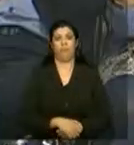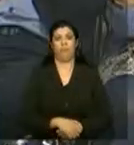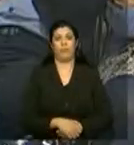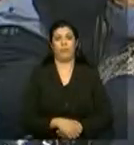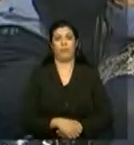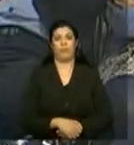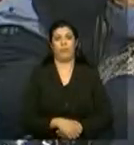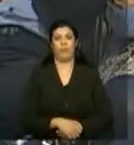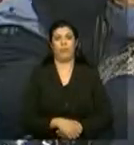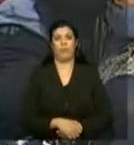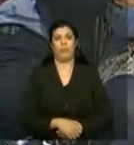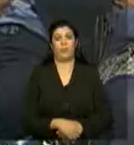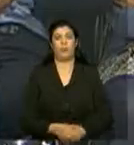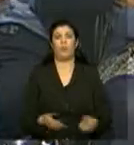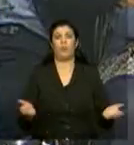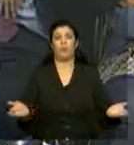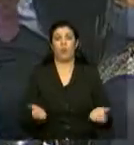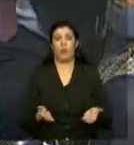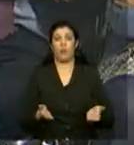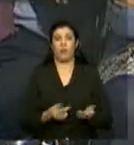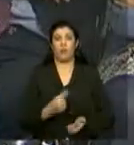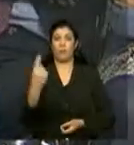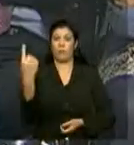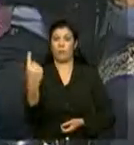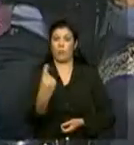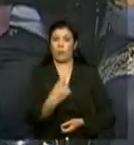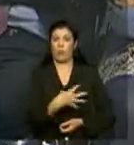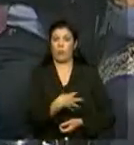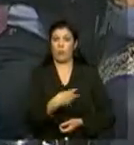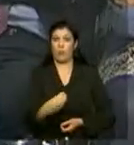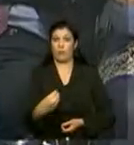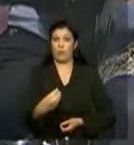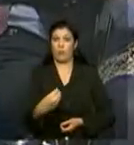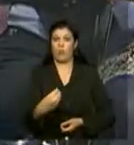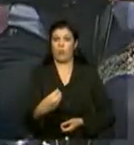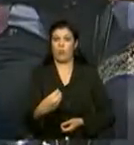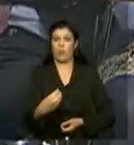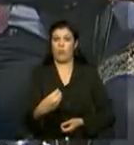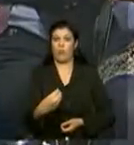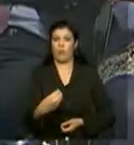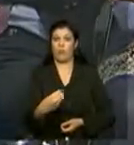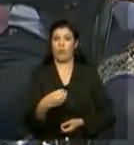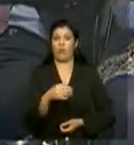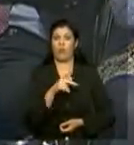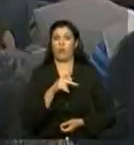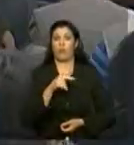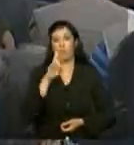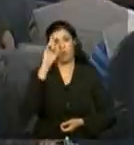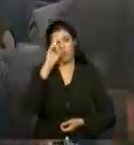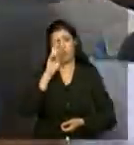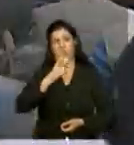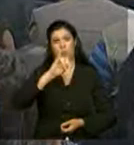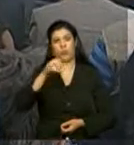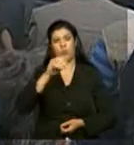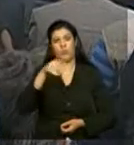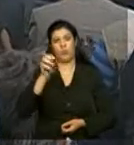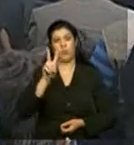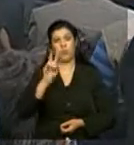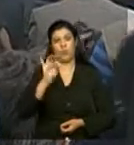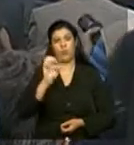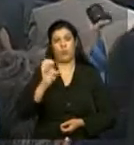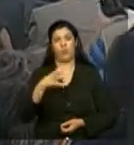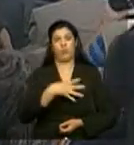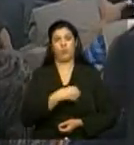o regimento tem a palavra o filho do ex-presidente da república federativa do brasil joão goulart o senhor joão vicente goulart